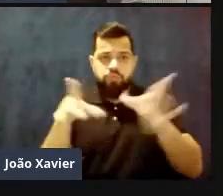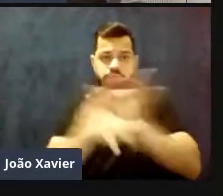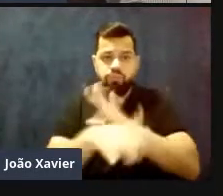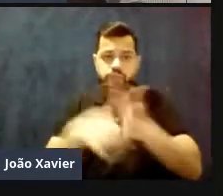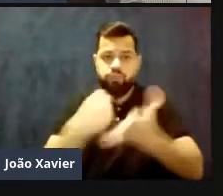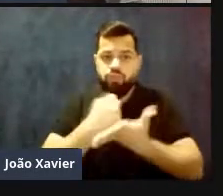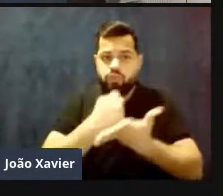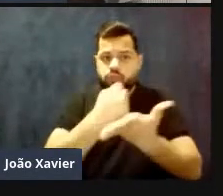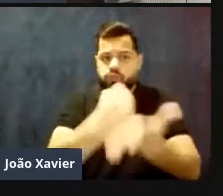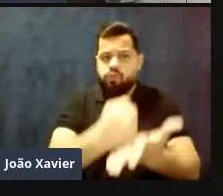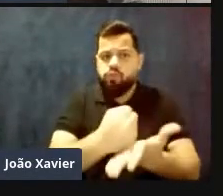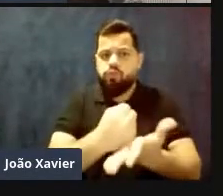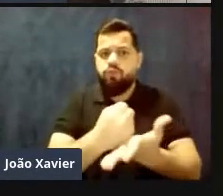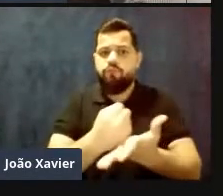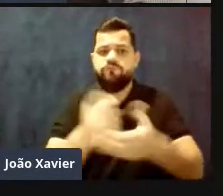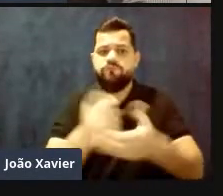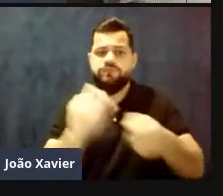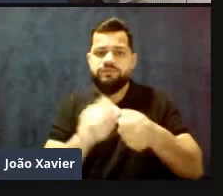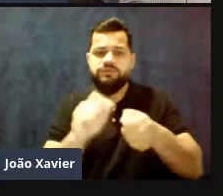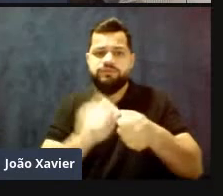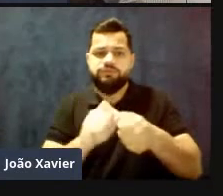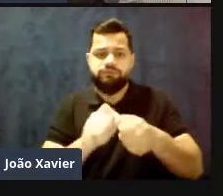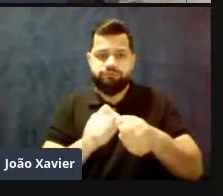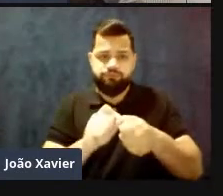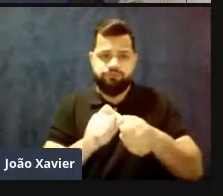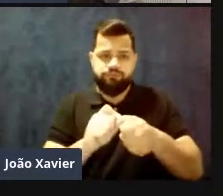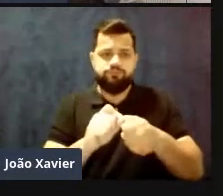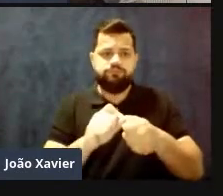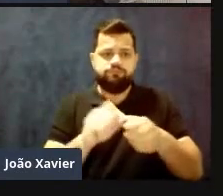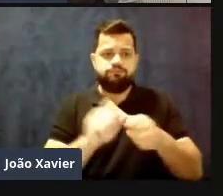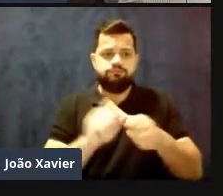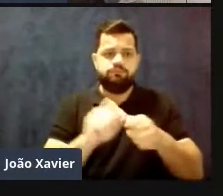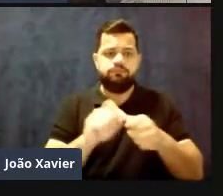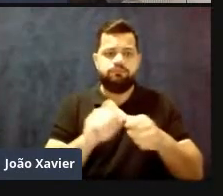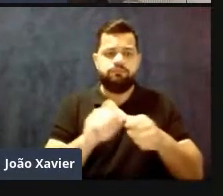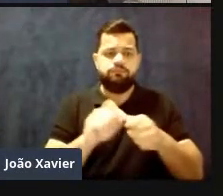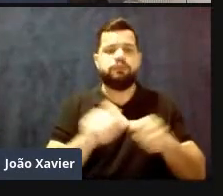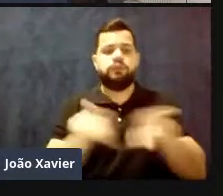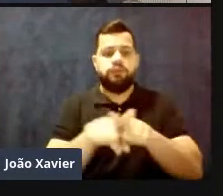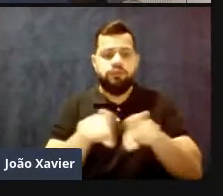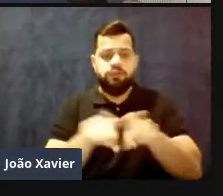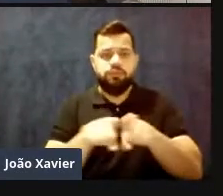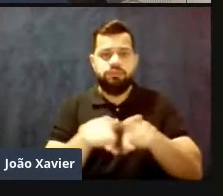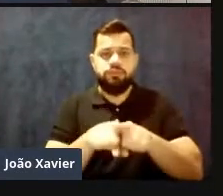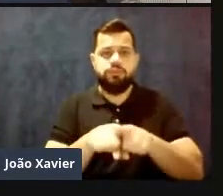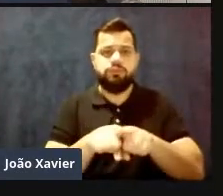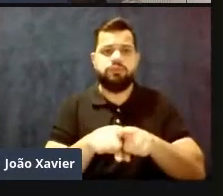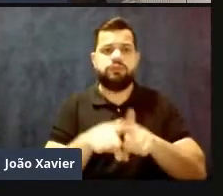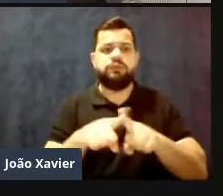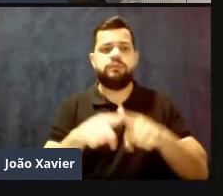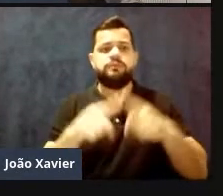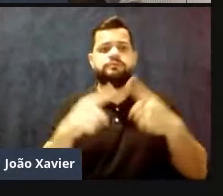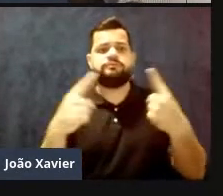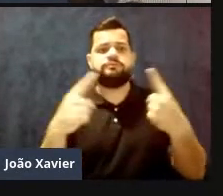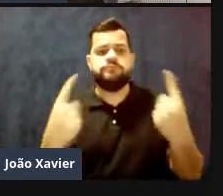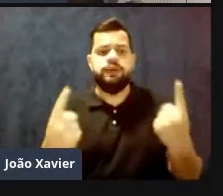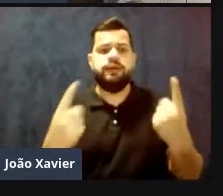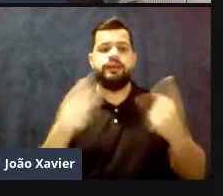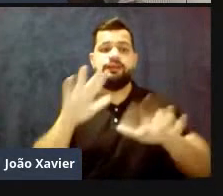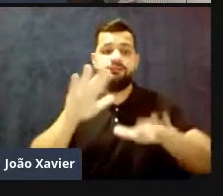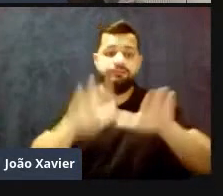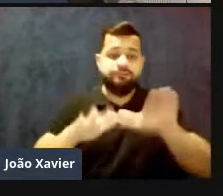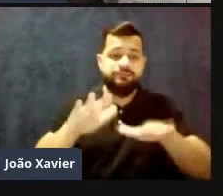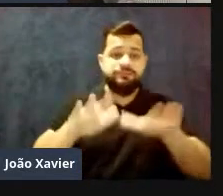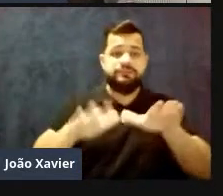enquanto unidade de terapia intensiva, porque esse andar foi construído para essa finalidade, mas por uma questão de recursos e pelo hospital já ter uma outra UTI